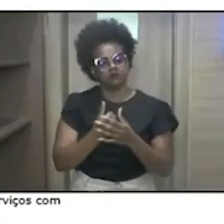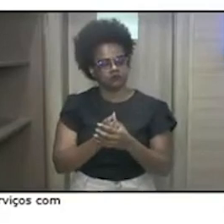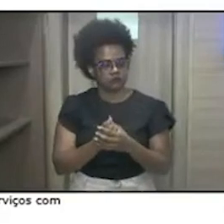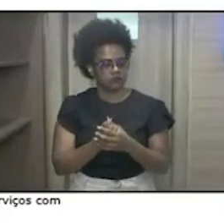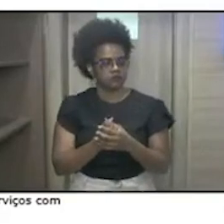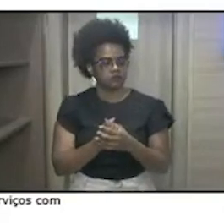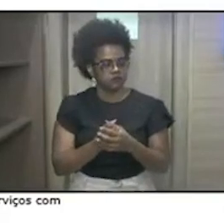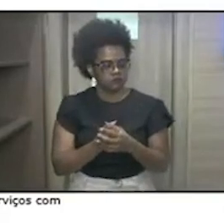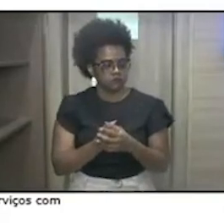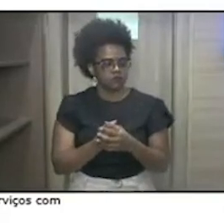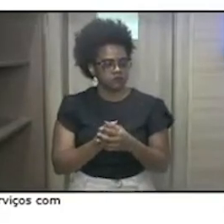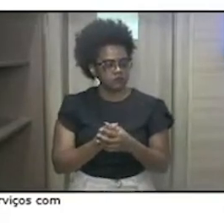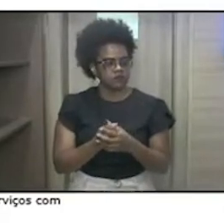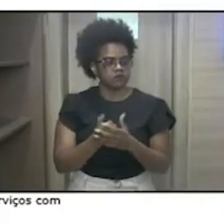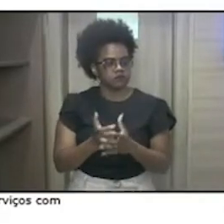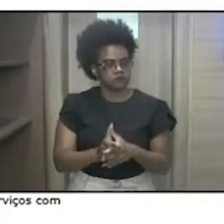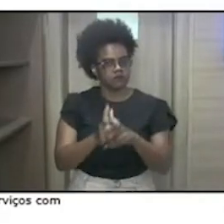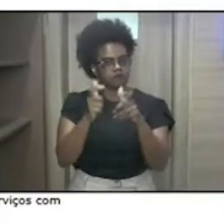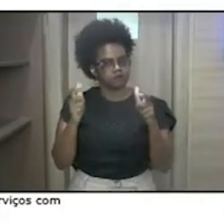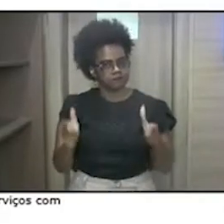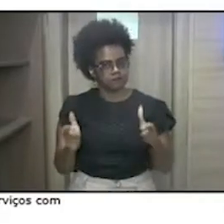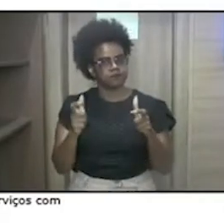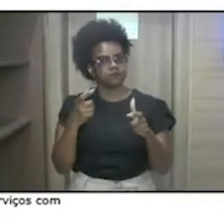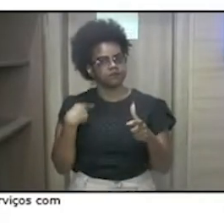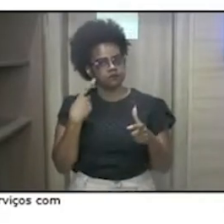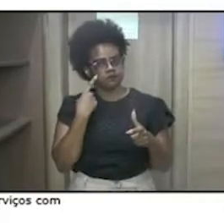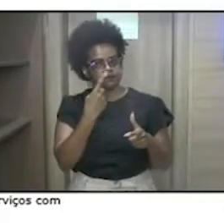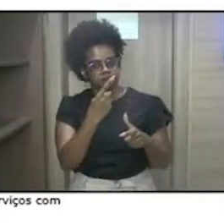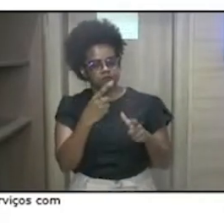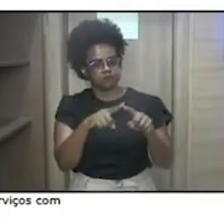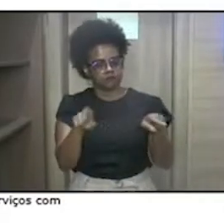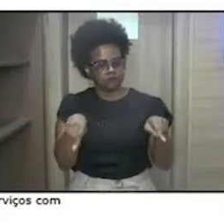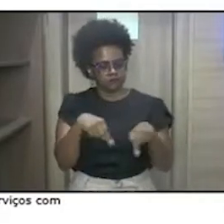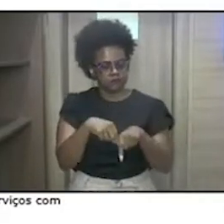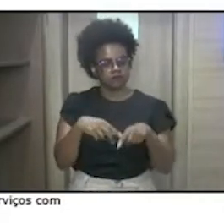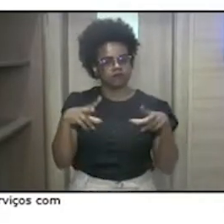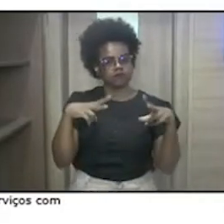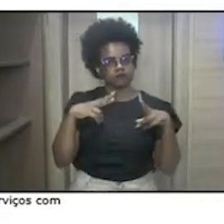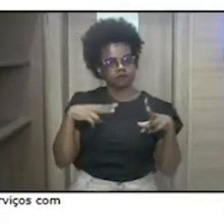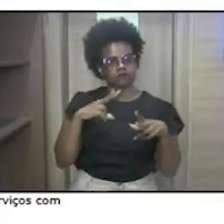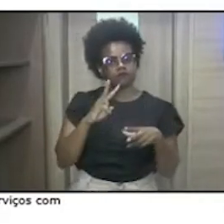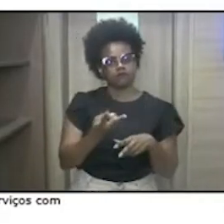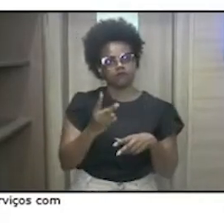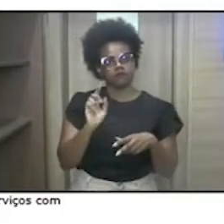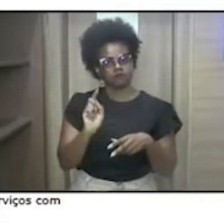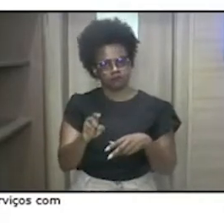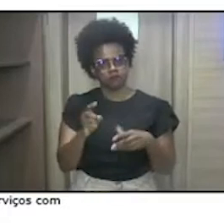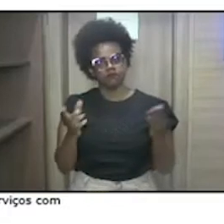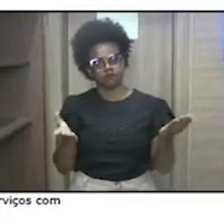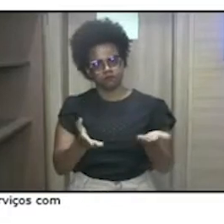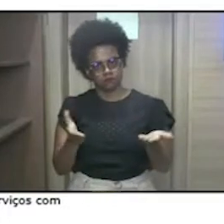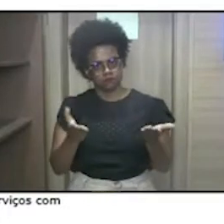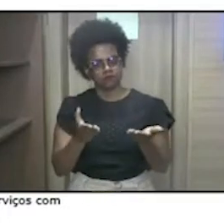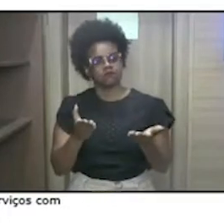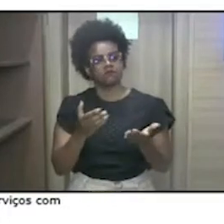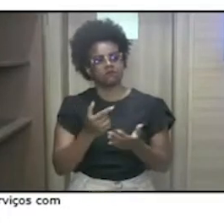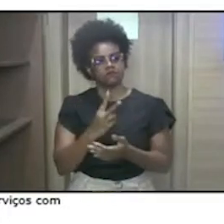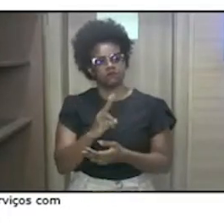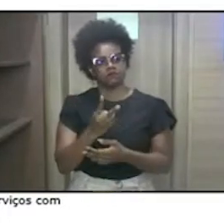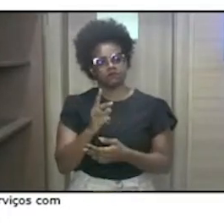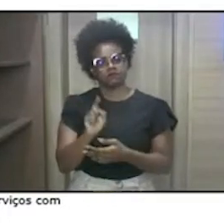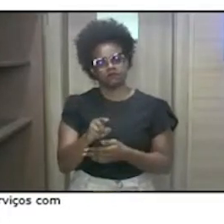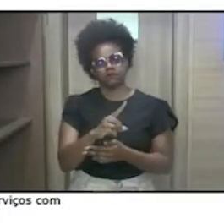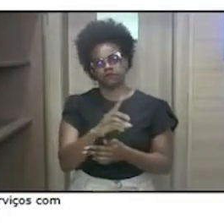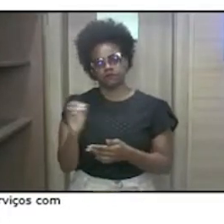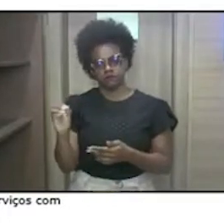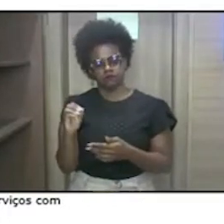Você, então, vai ter uma ampliação desses laboratórios privados, chegando a cerca de 2.000 agora, 2.100